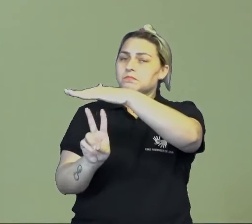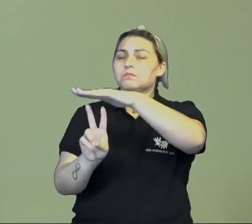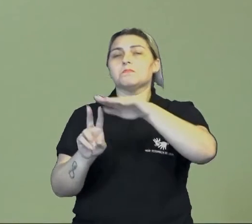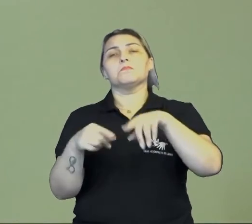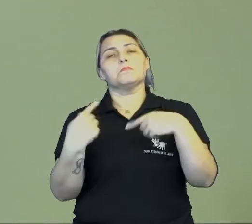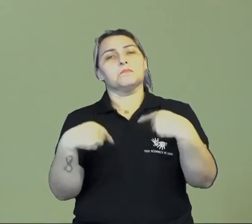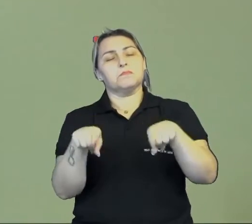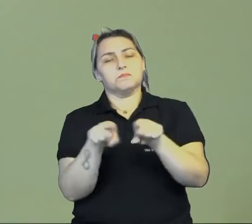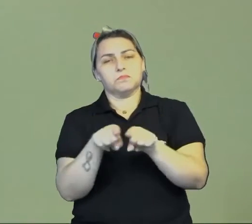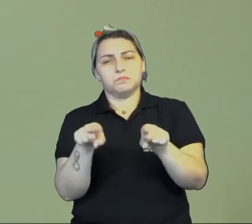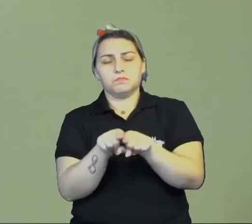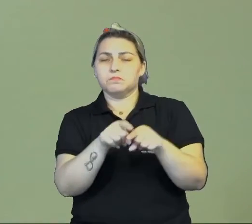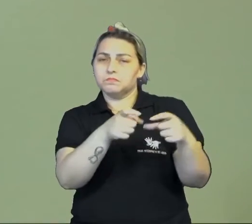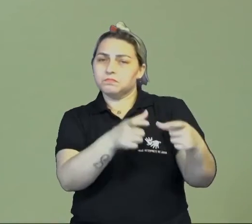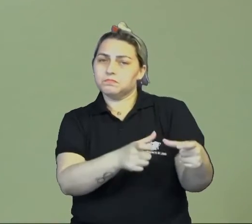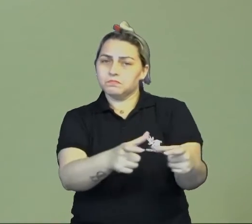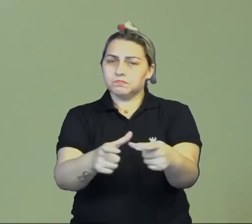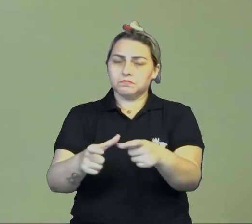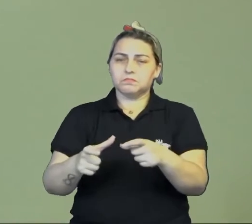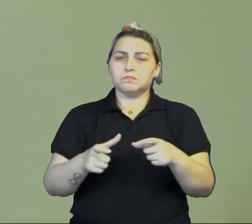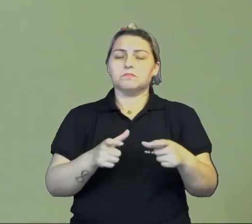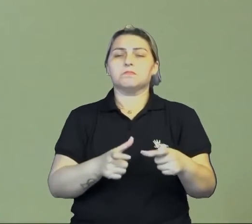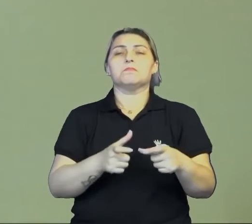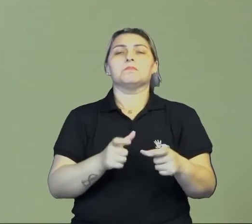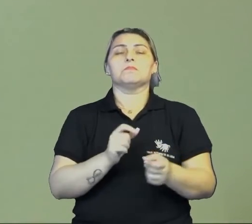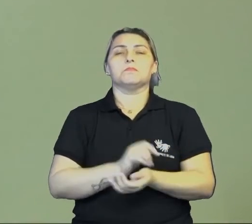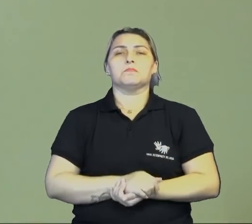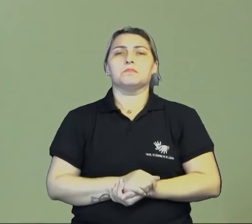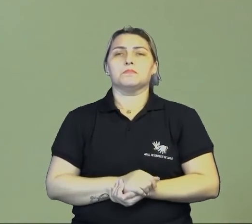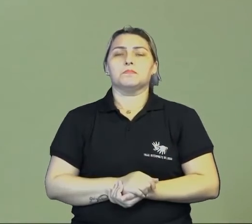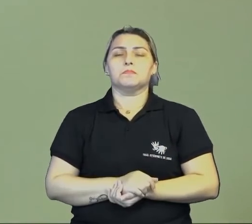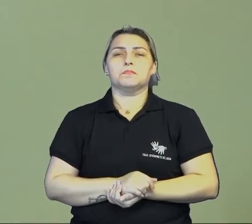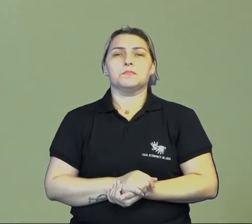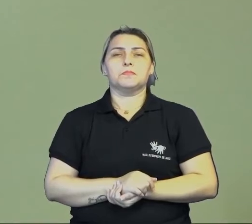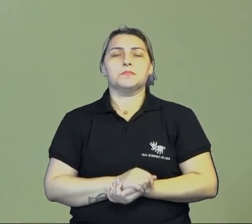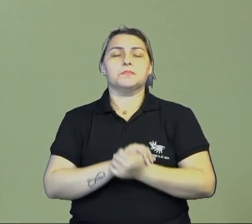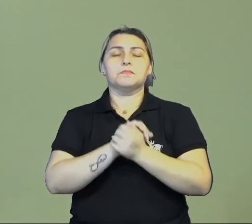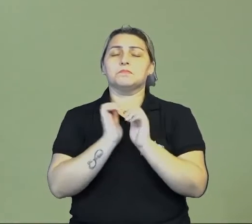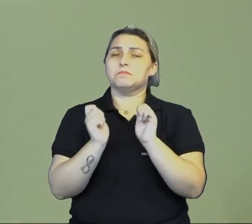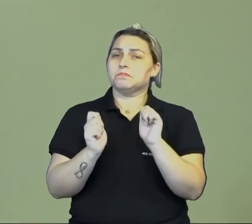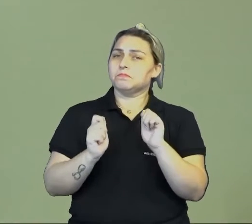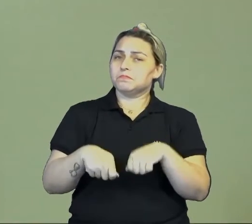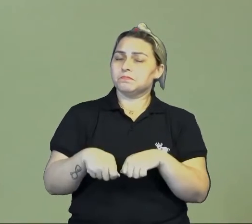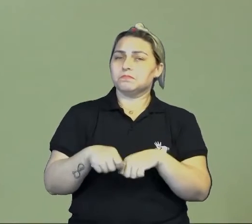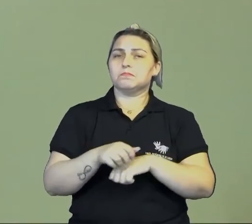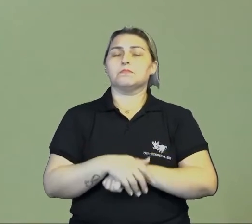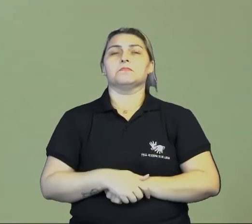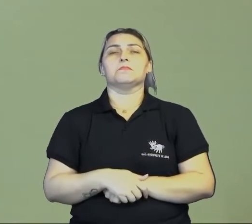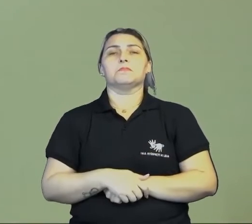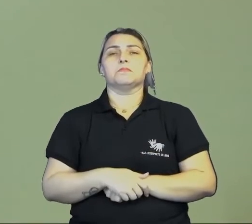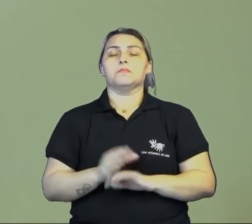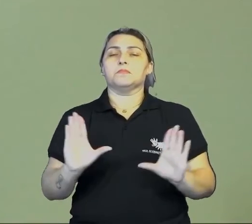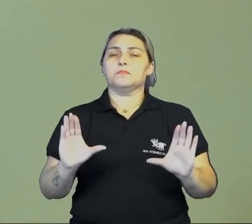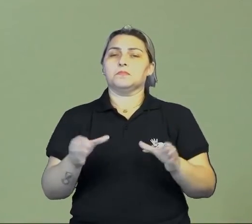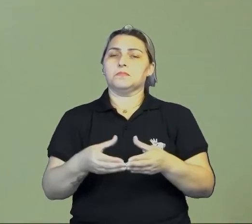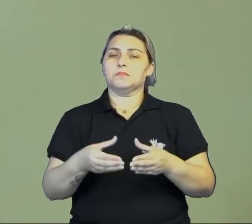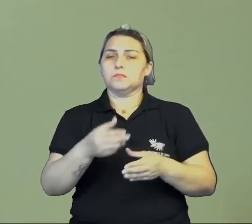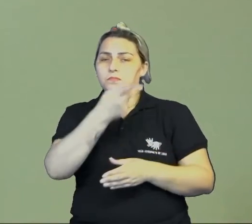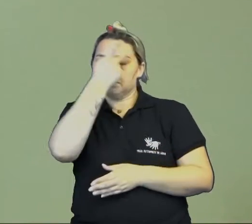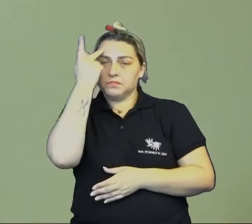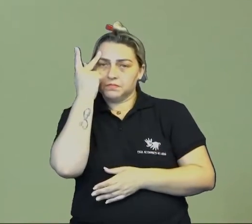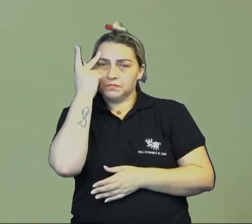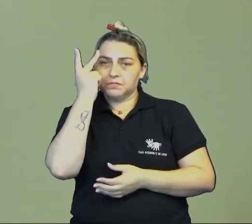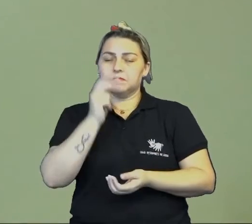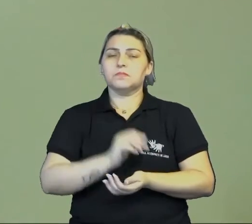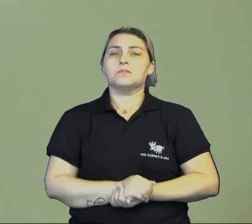seja, qualquer lugar, qualquer espaço em que permite, digamos assim, o agrupamento de